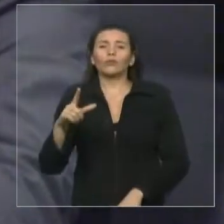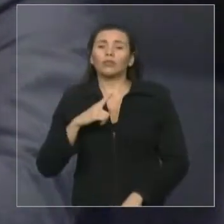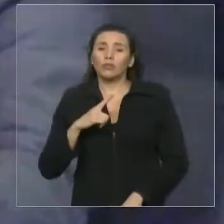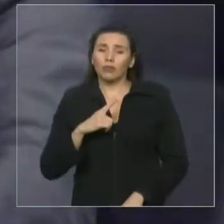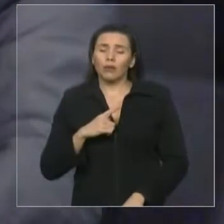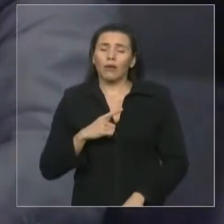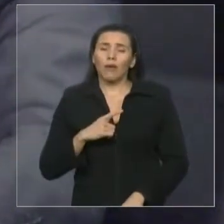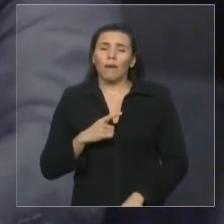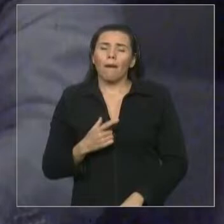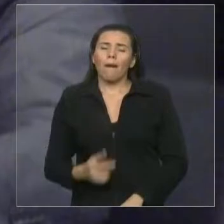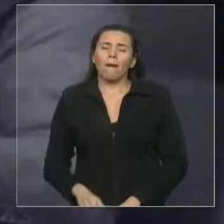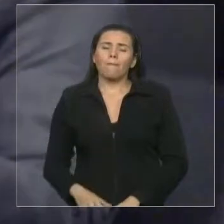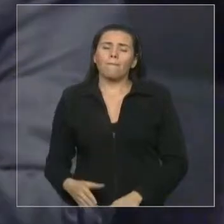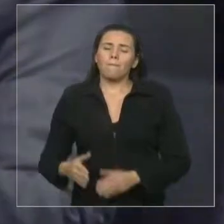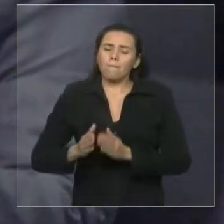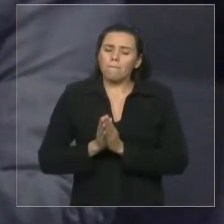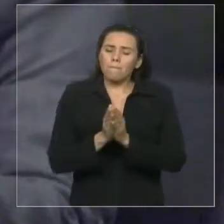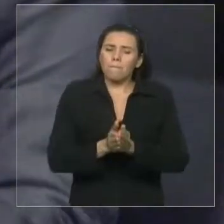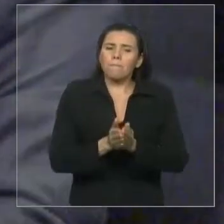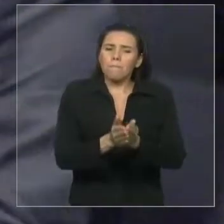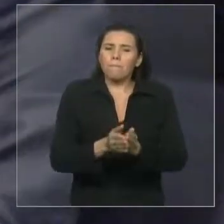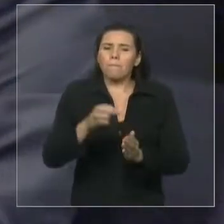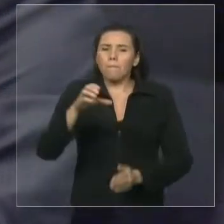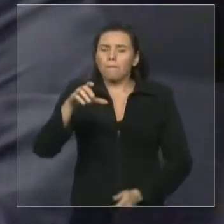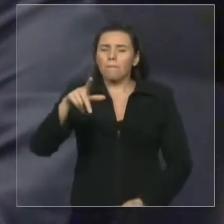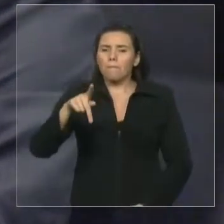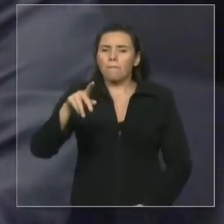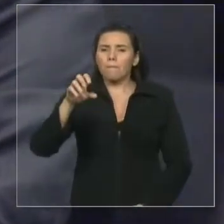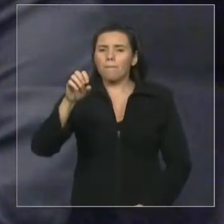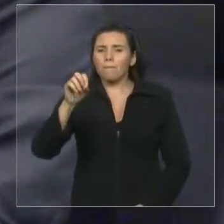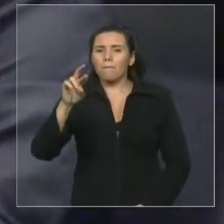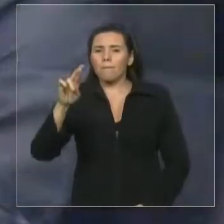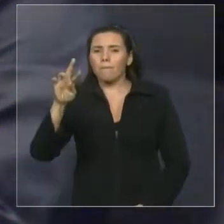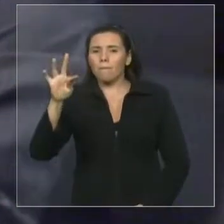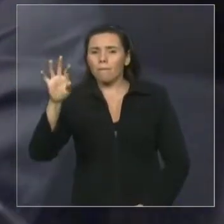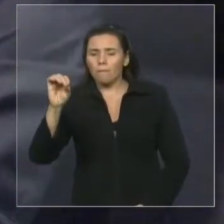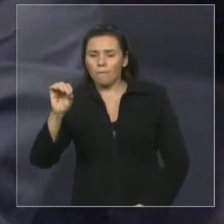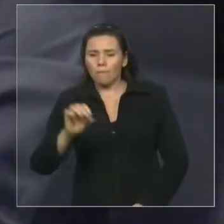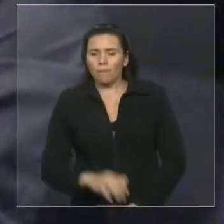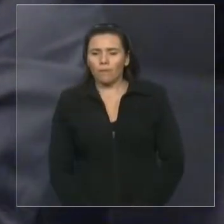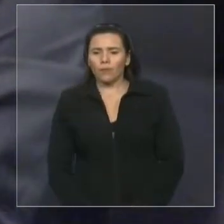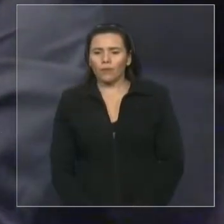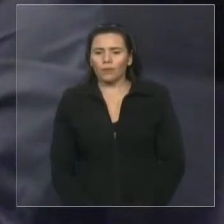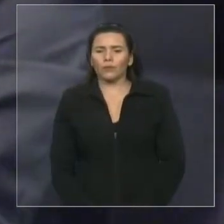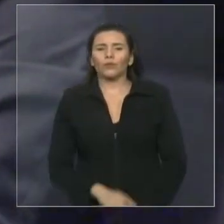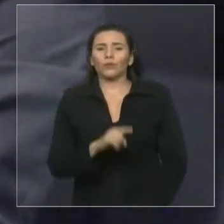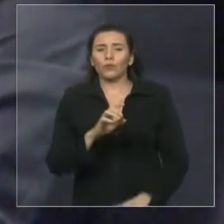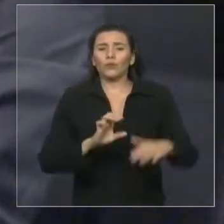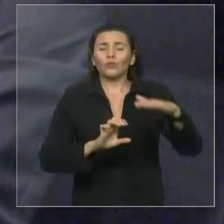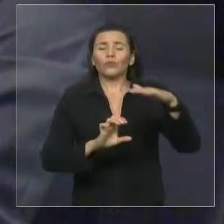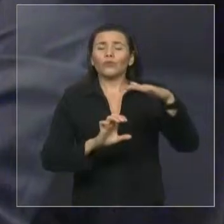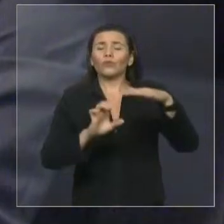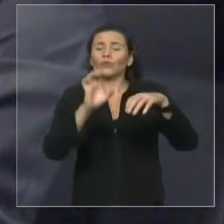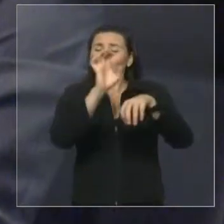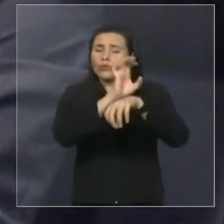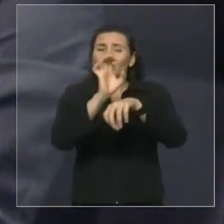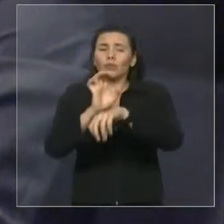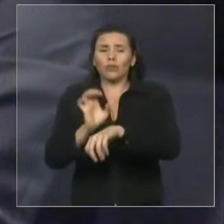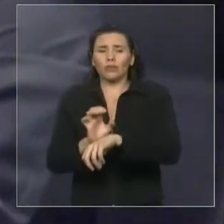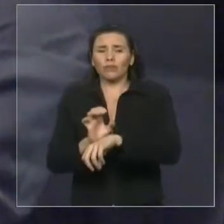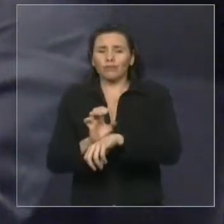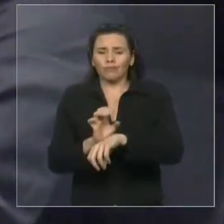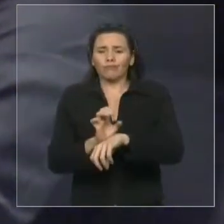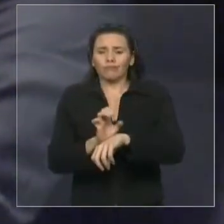portos, os estados já há muito tempo tomaram essa medida aqui. E por que tomaram essa medida? Porque nós já